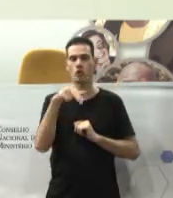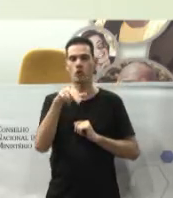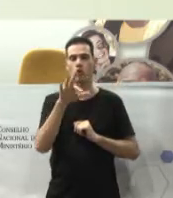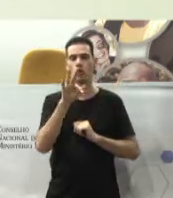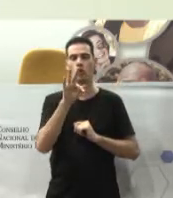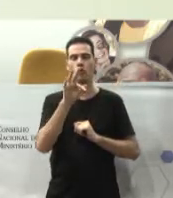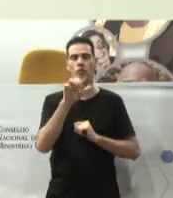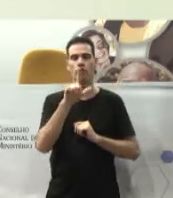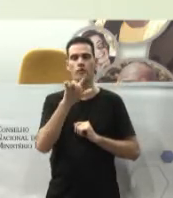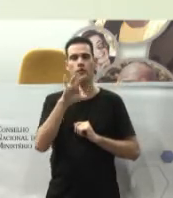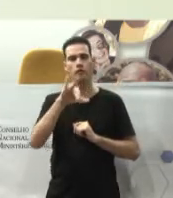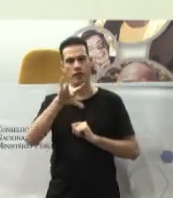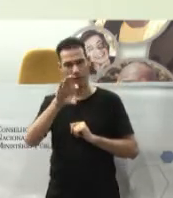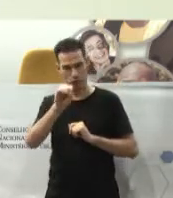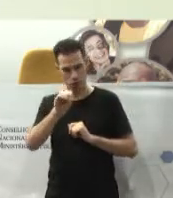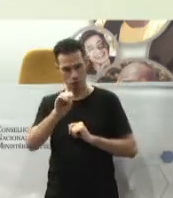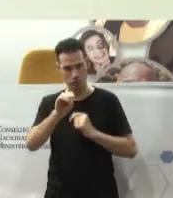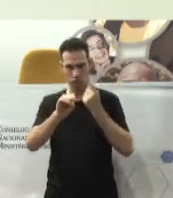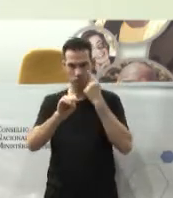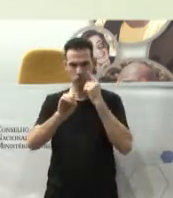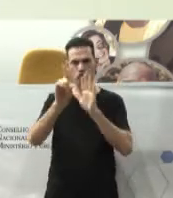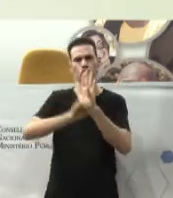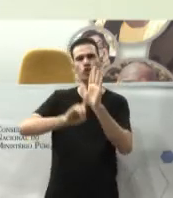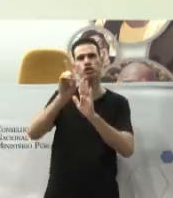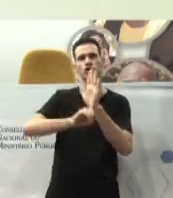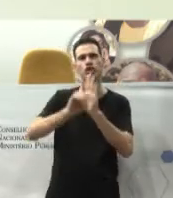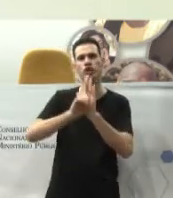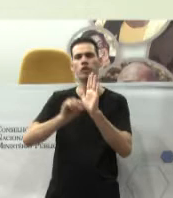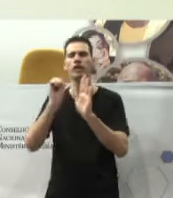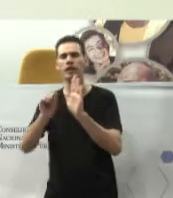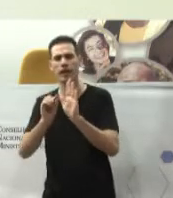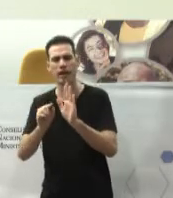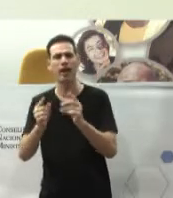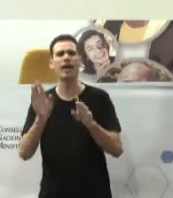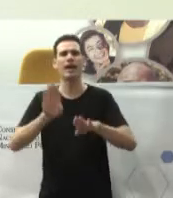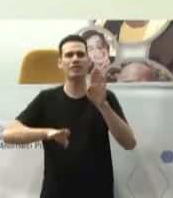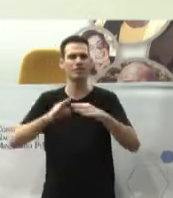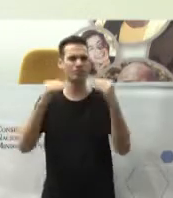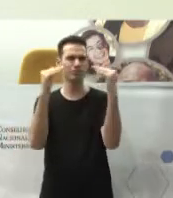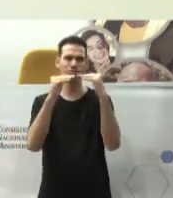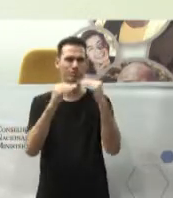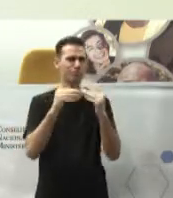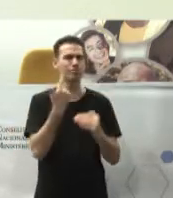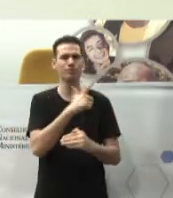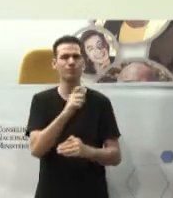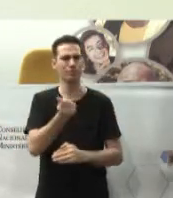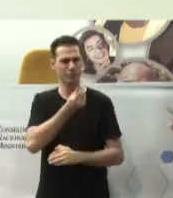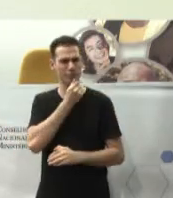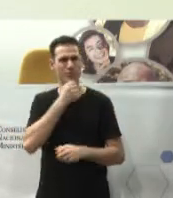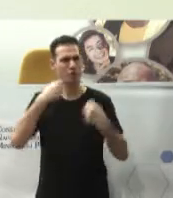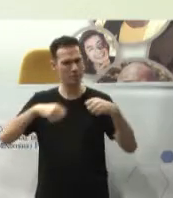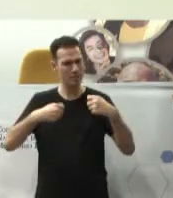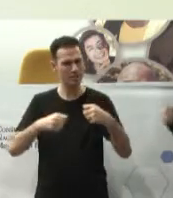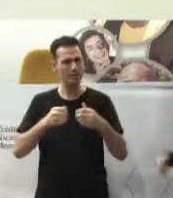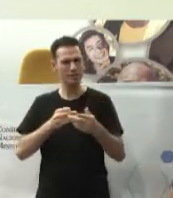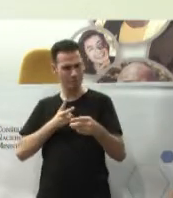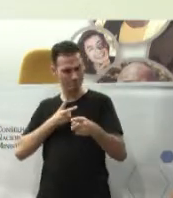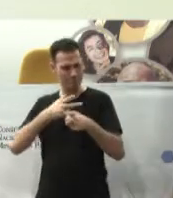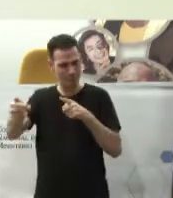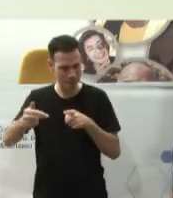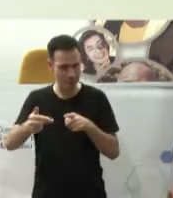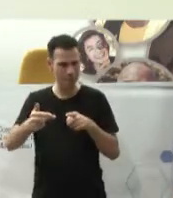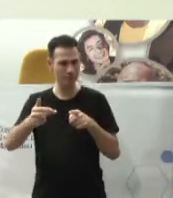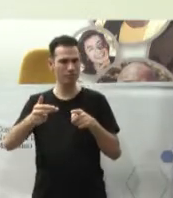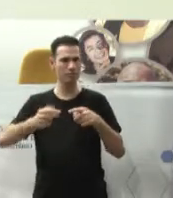do tratamento da aplicação pura e simples do direito, nós temos que passar o tratamento do conflito, assumir um certo até ônus no tratamento